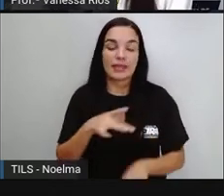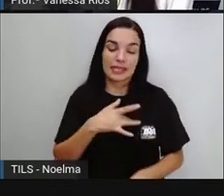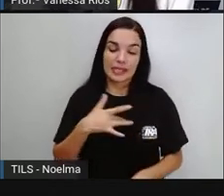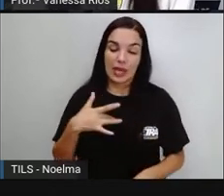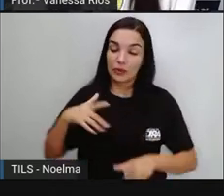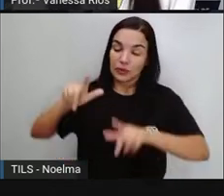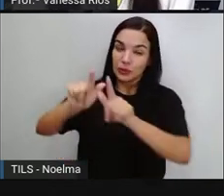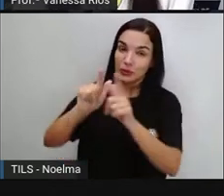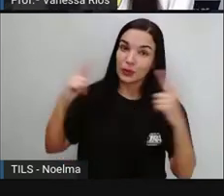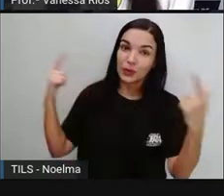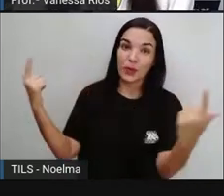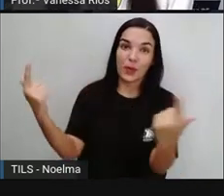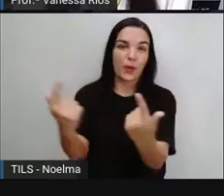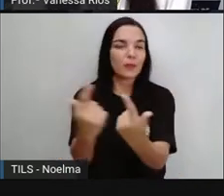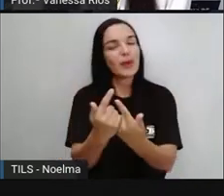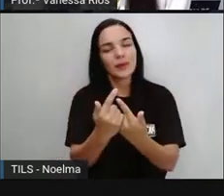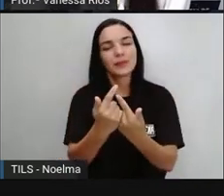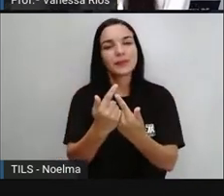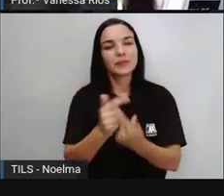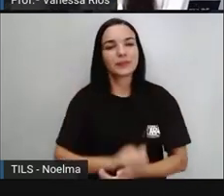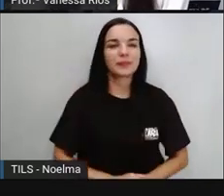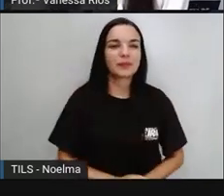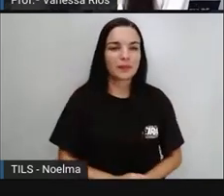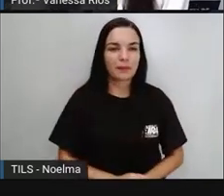do grupo que eu estou inserindo.